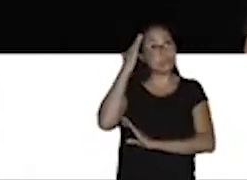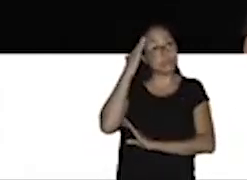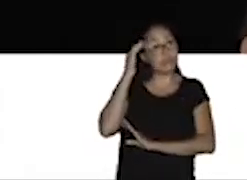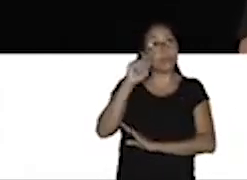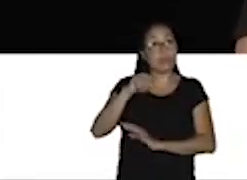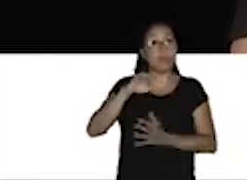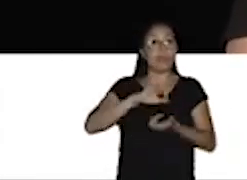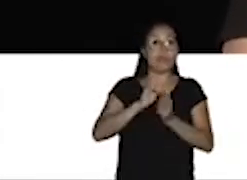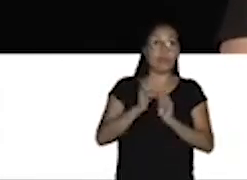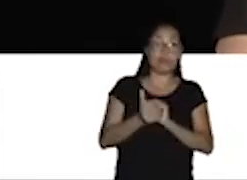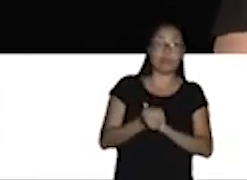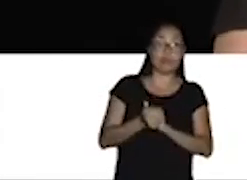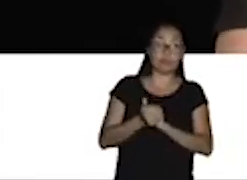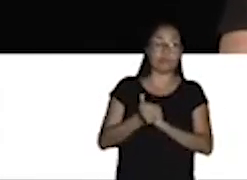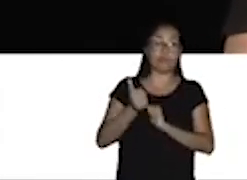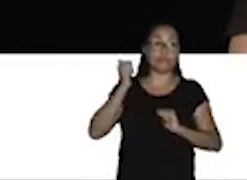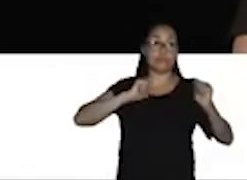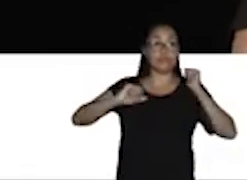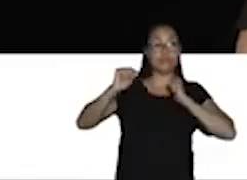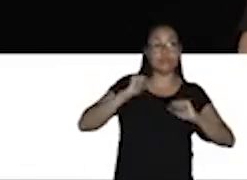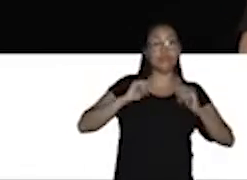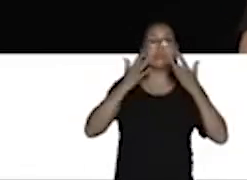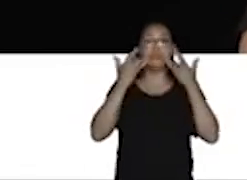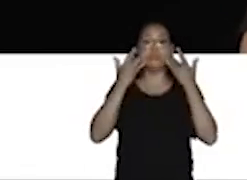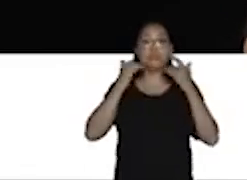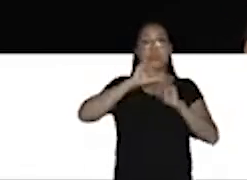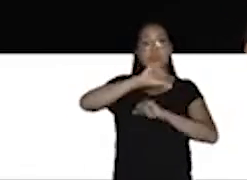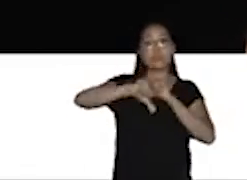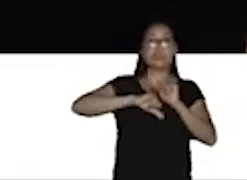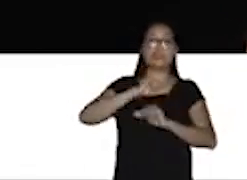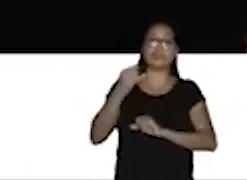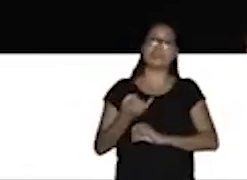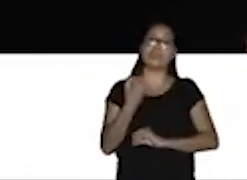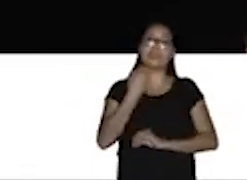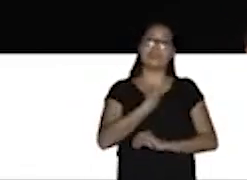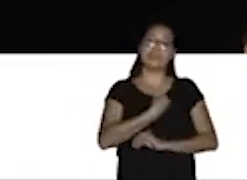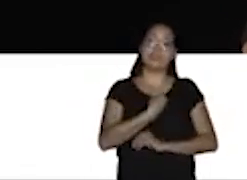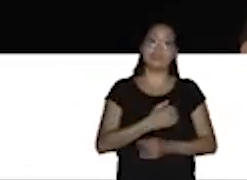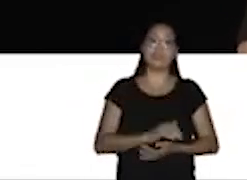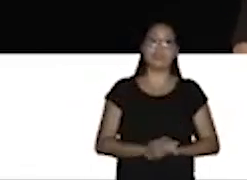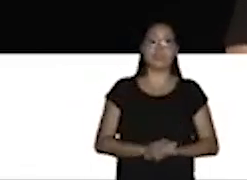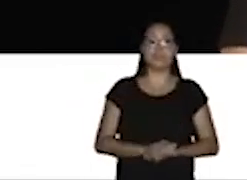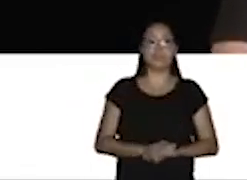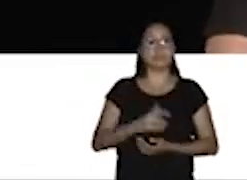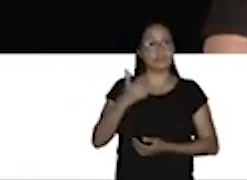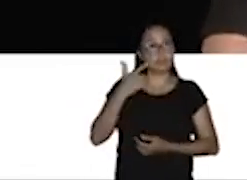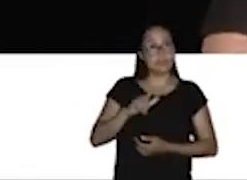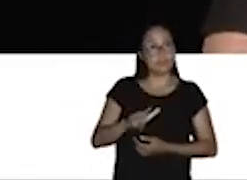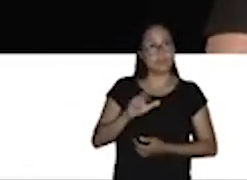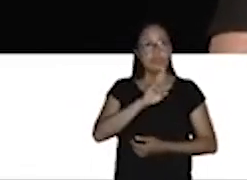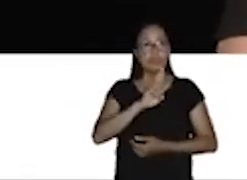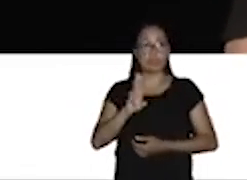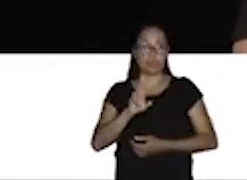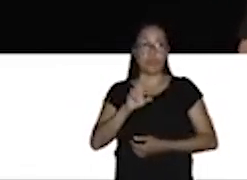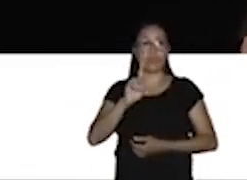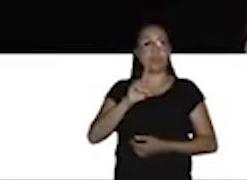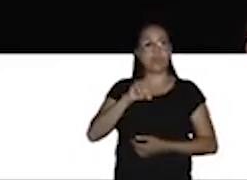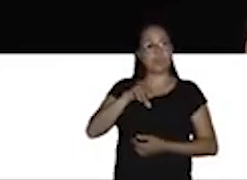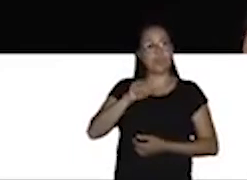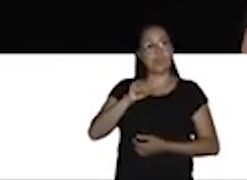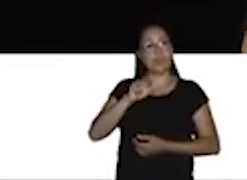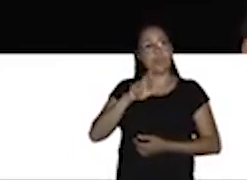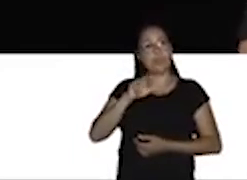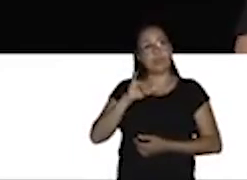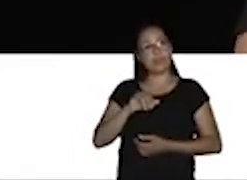a arte é realmente muito transformadora e importante na nossa vida. Tá bom? Mais uma vez, em nome da Demarim Planejamento